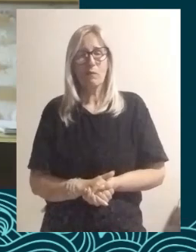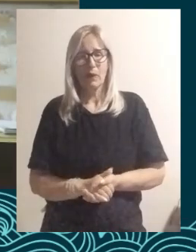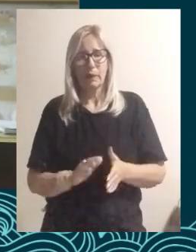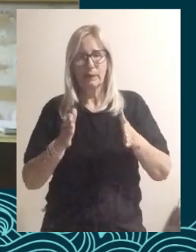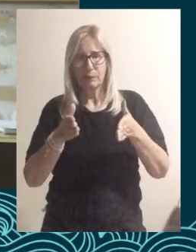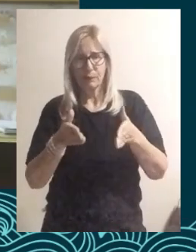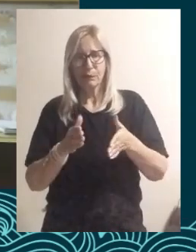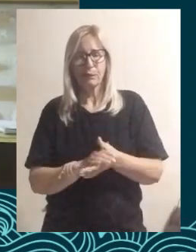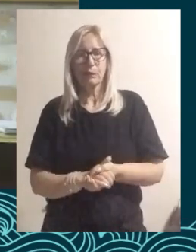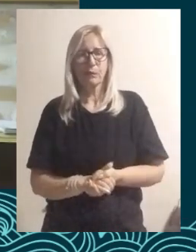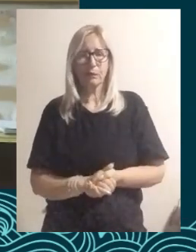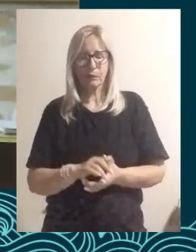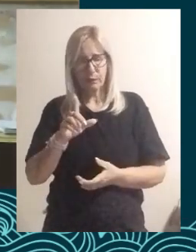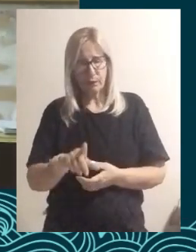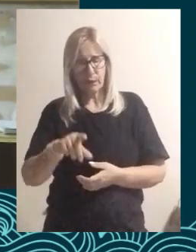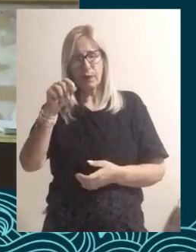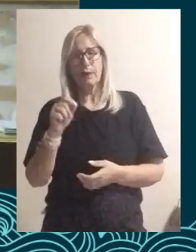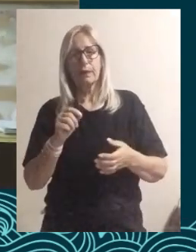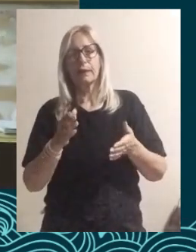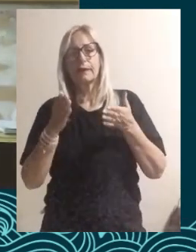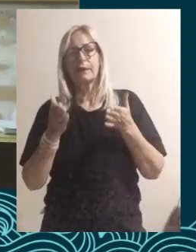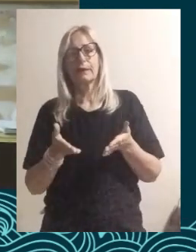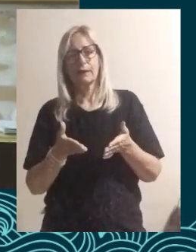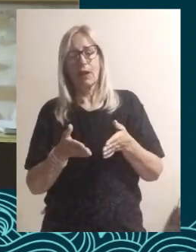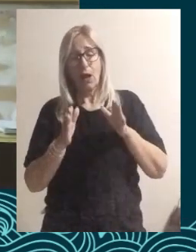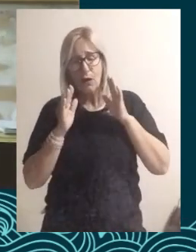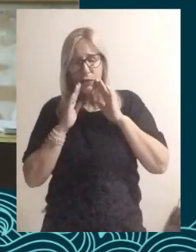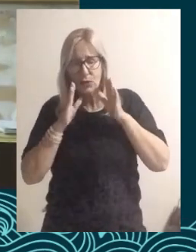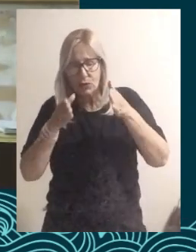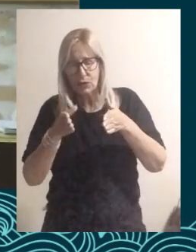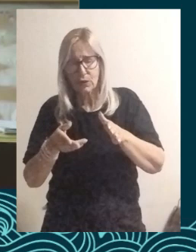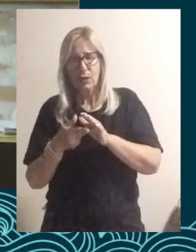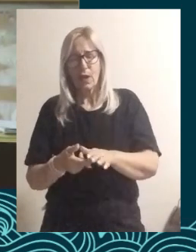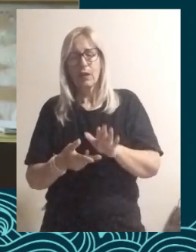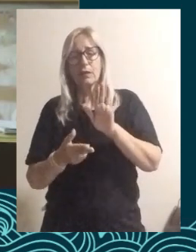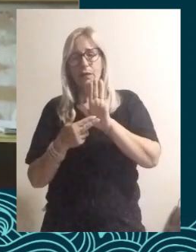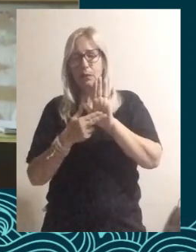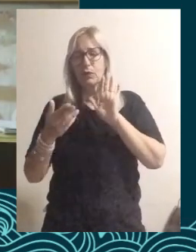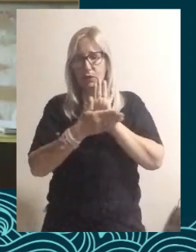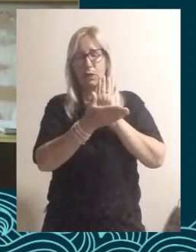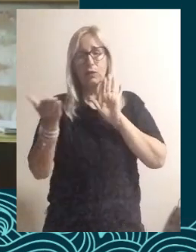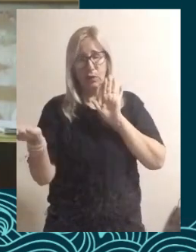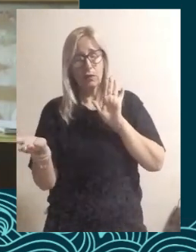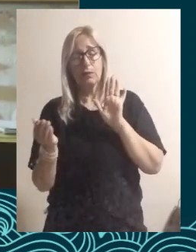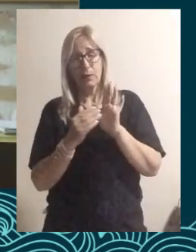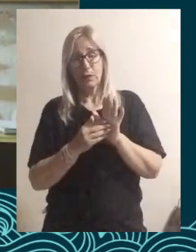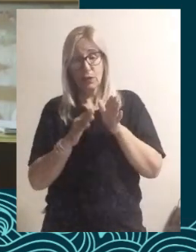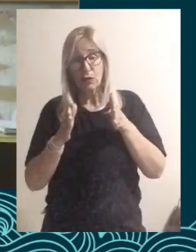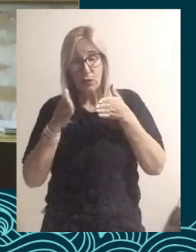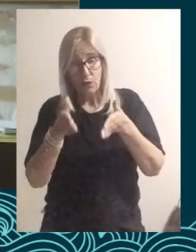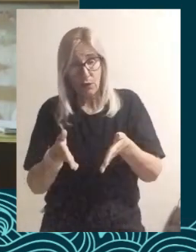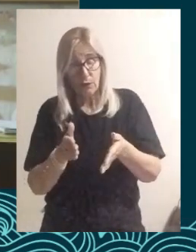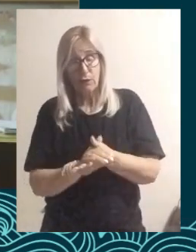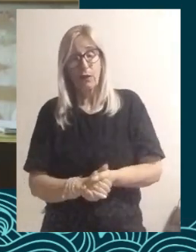modelo. É o foco, né? A gente escolher onde a gente quer colocar o foco, né? Isso que você está trazendo